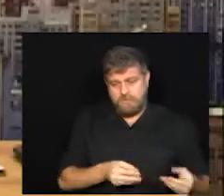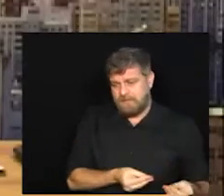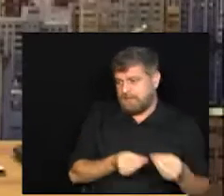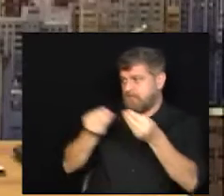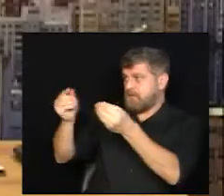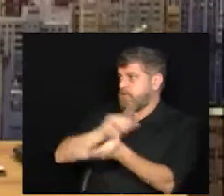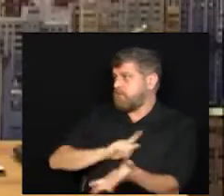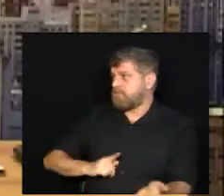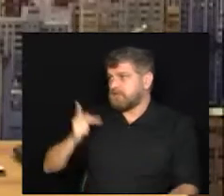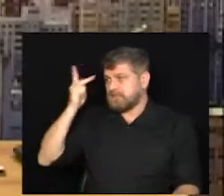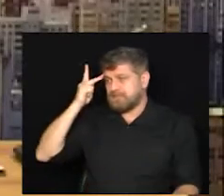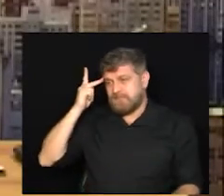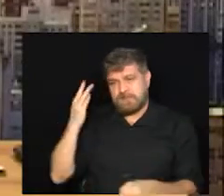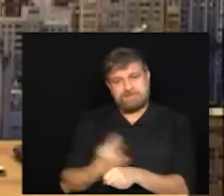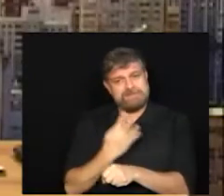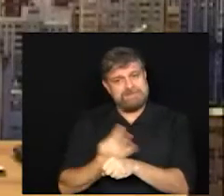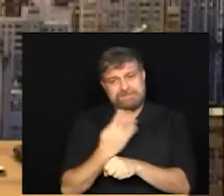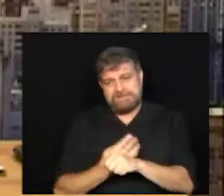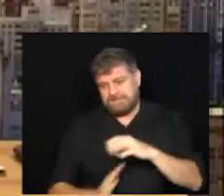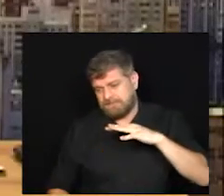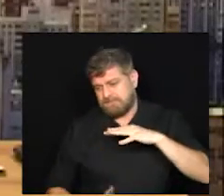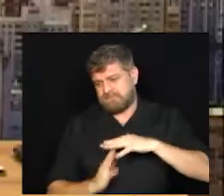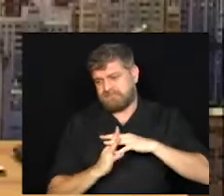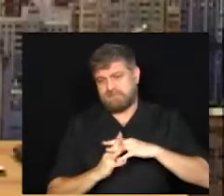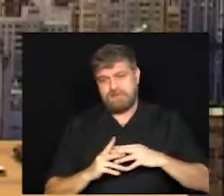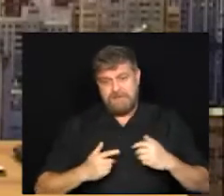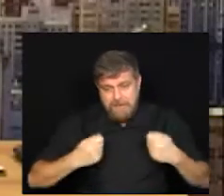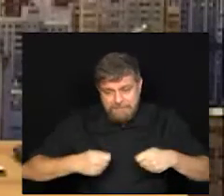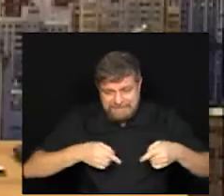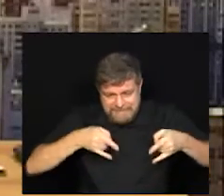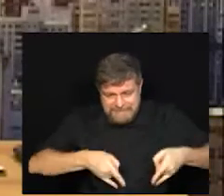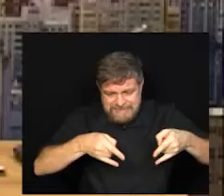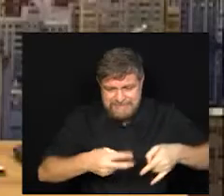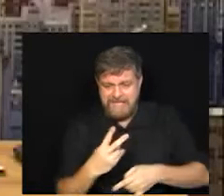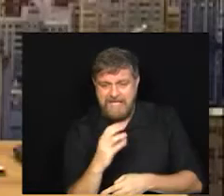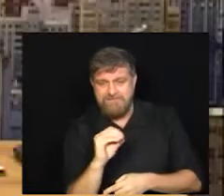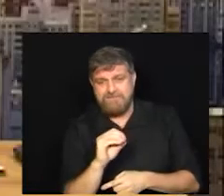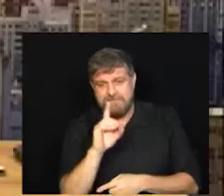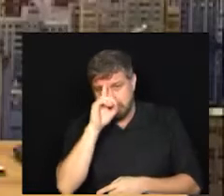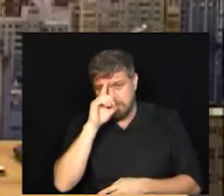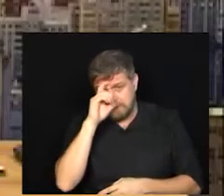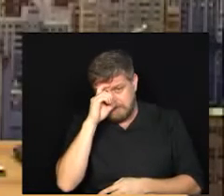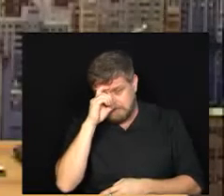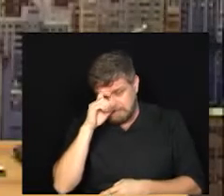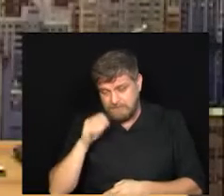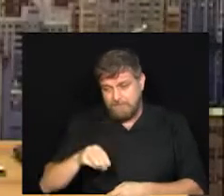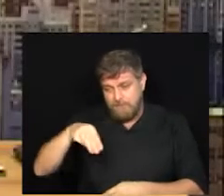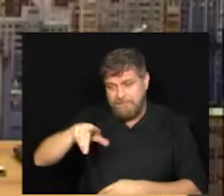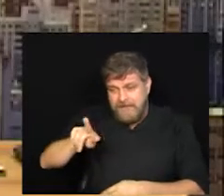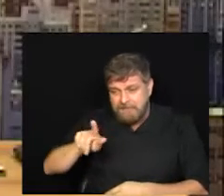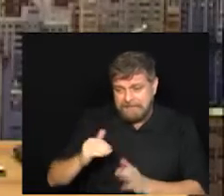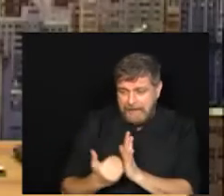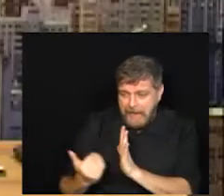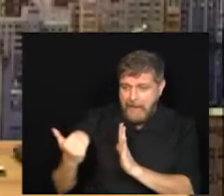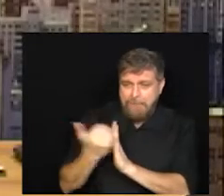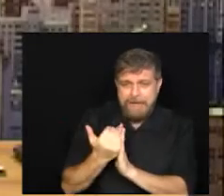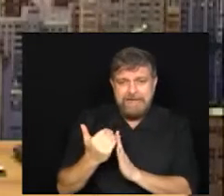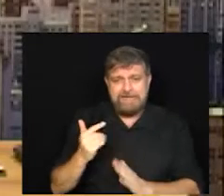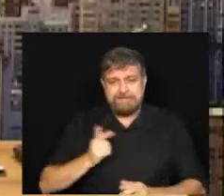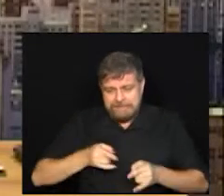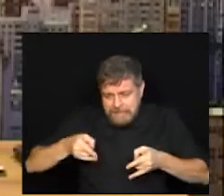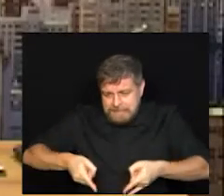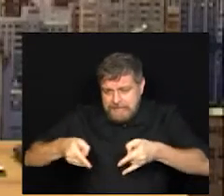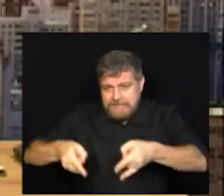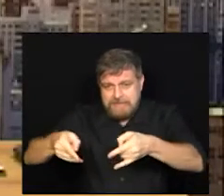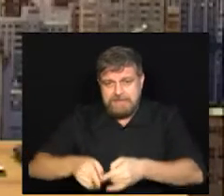município não suporta. Nós já estamos aqui com a programação de ampliação de 20 leitos do TI, de enfermaria no Mário Gatti, leitos de enfermaria lá